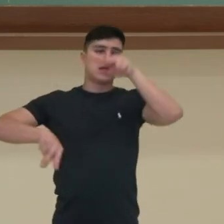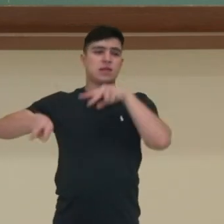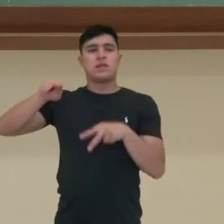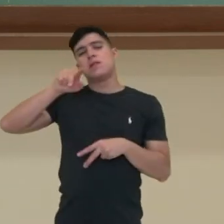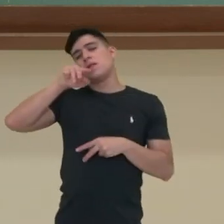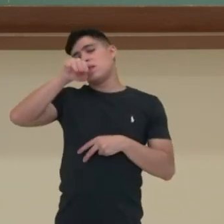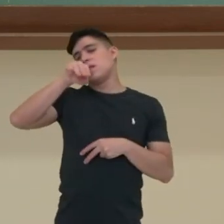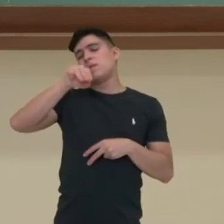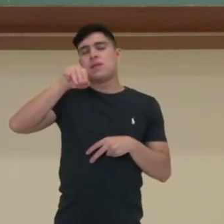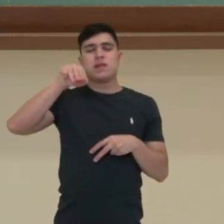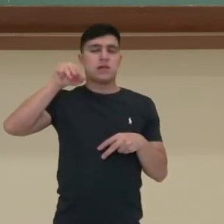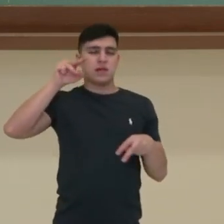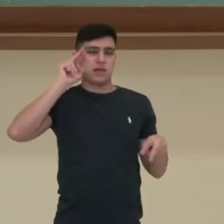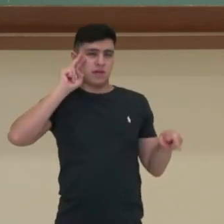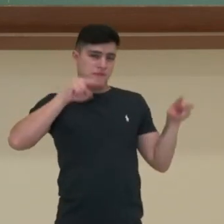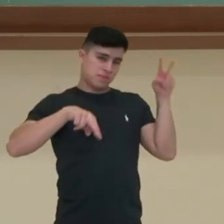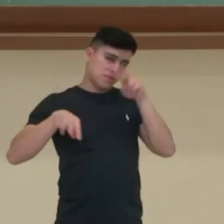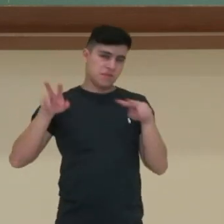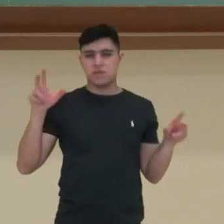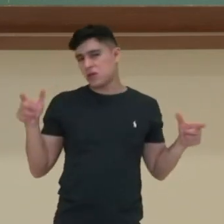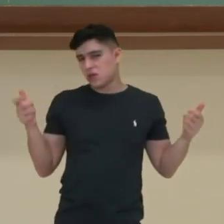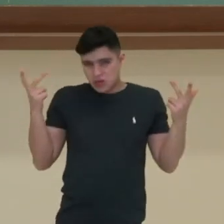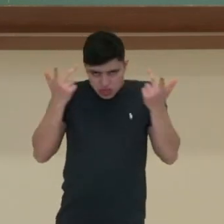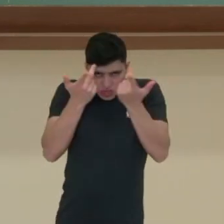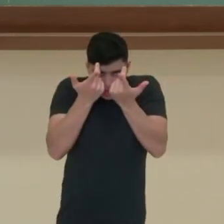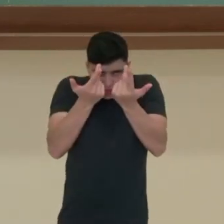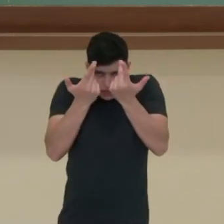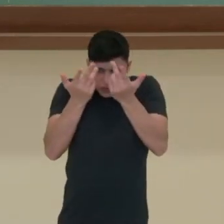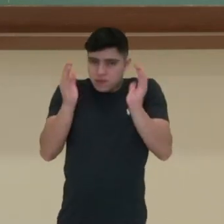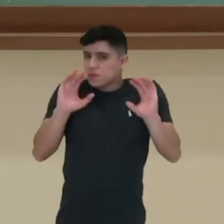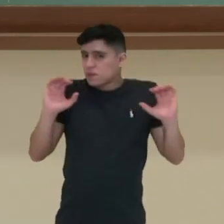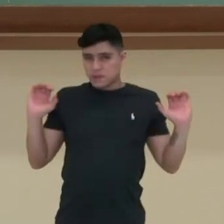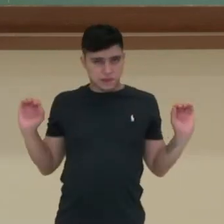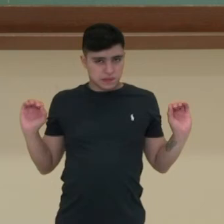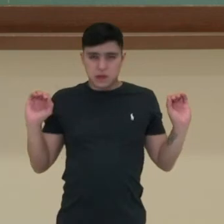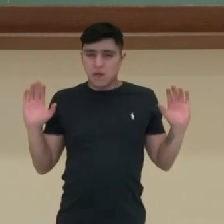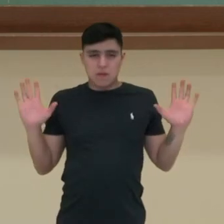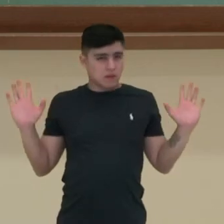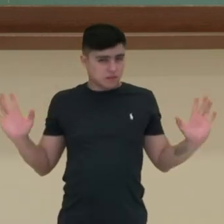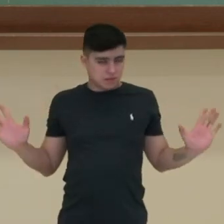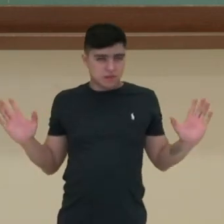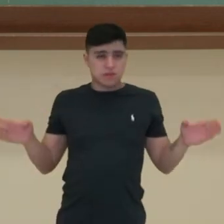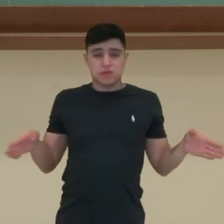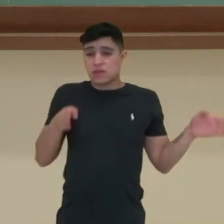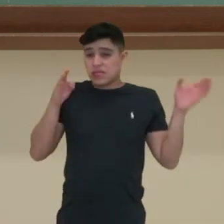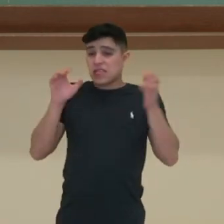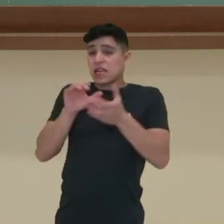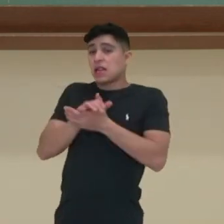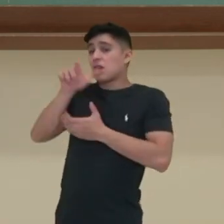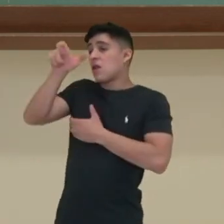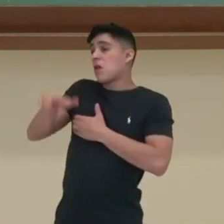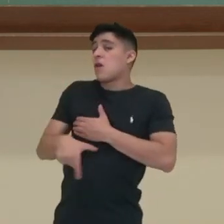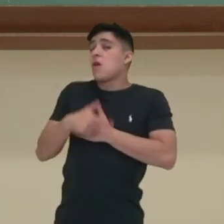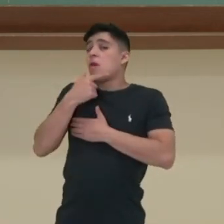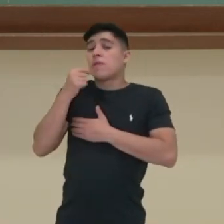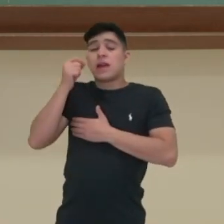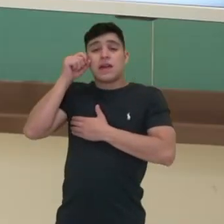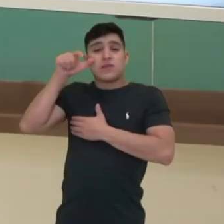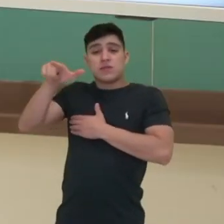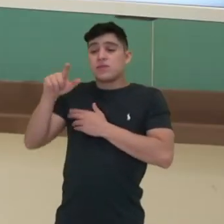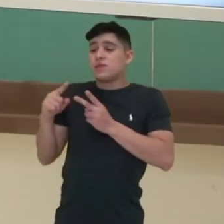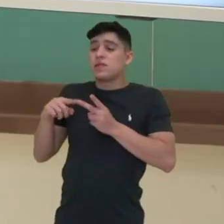que a visão da pessoa seja normal. Não tem ali a miopia no caso. Case-se com um homem de olhos claros e